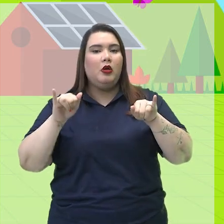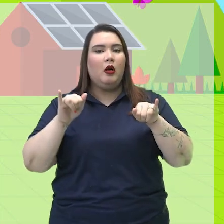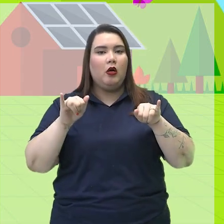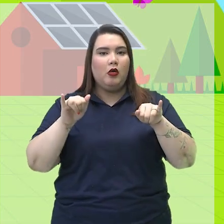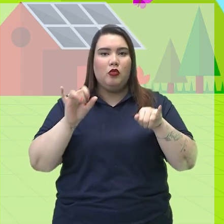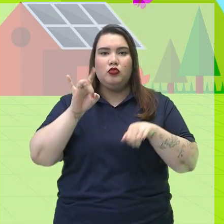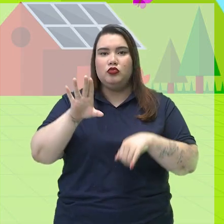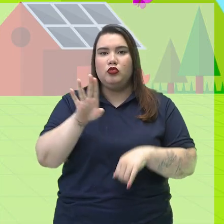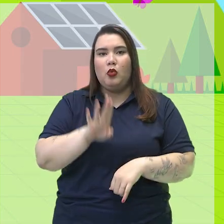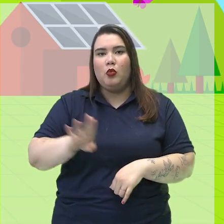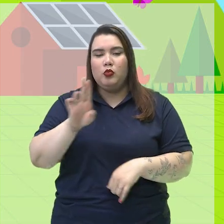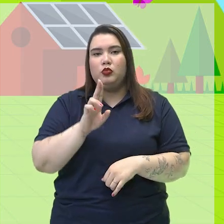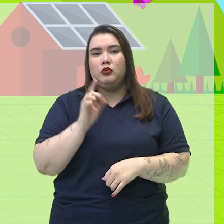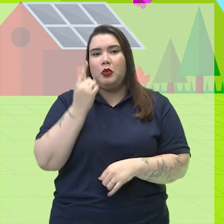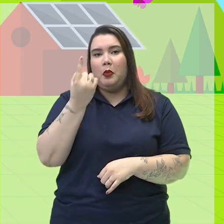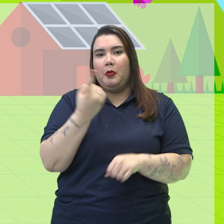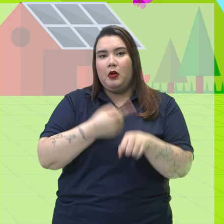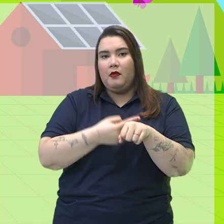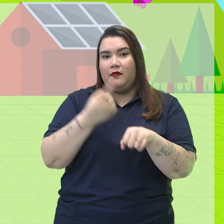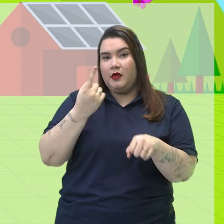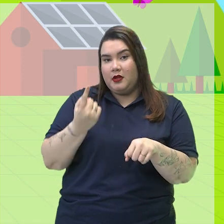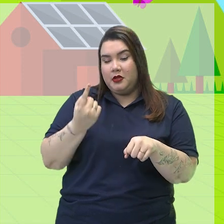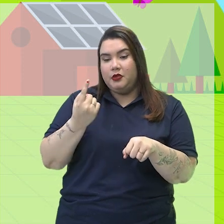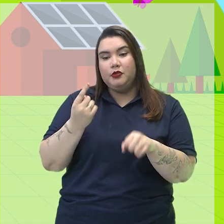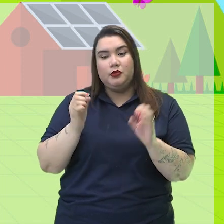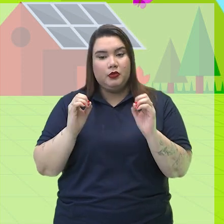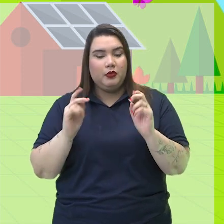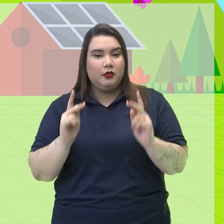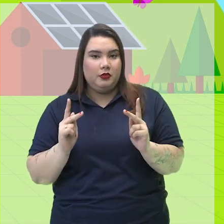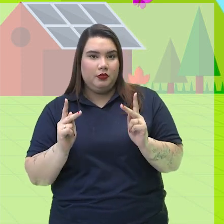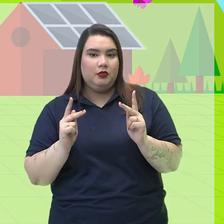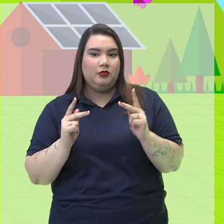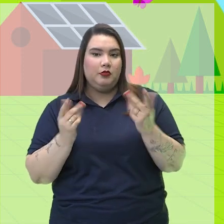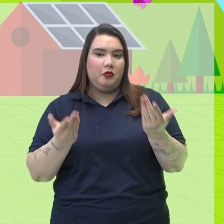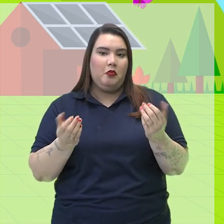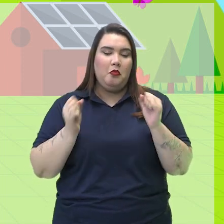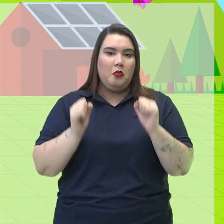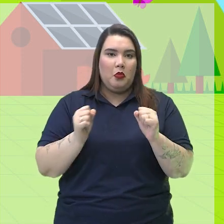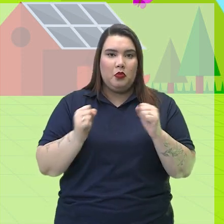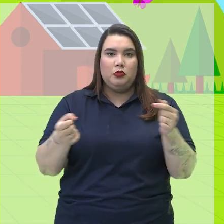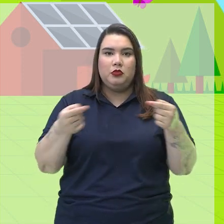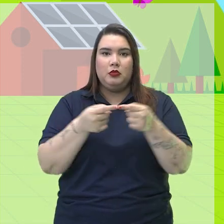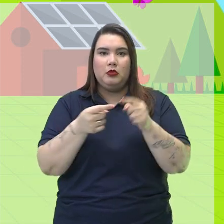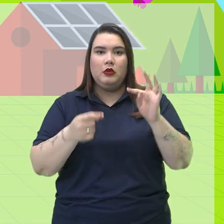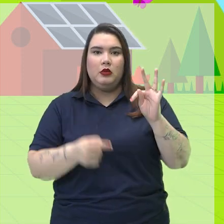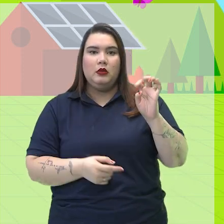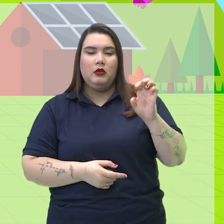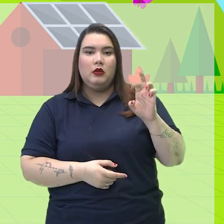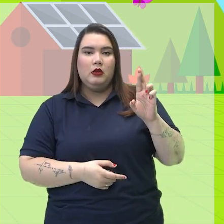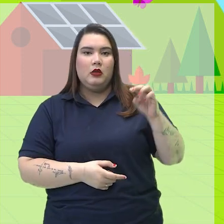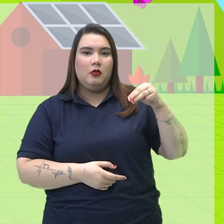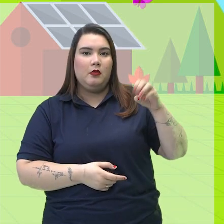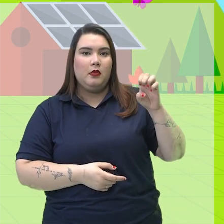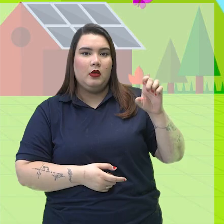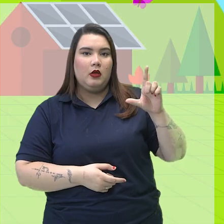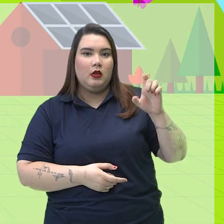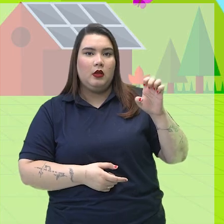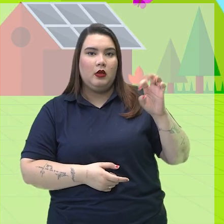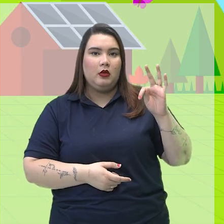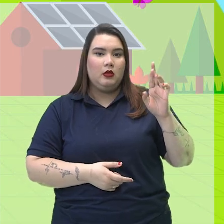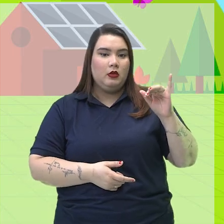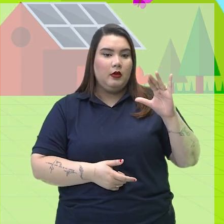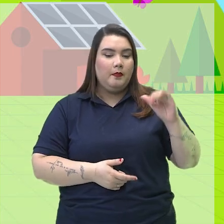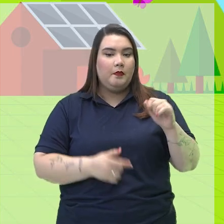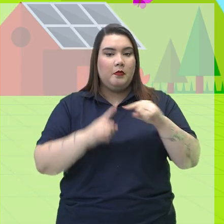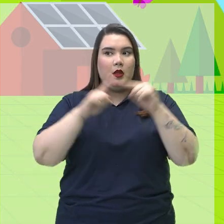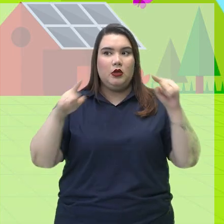são tão renováveis, né? Ou pode ser uma termoelétrica também, não é verdade? Mas nós temos também, olha só,